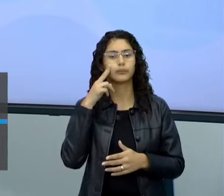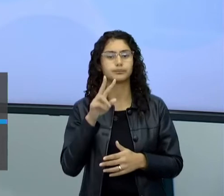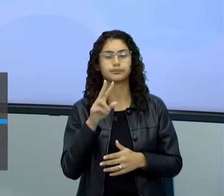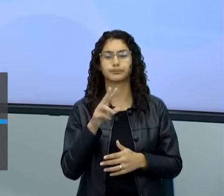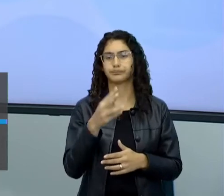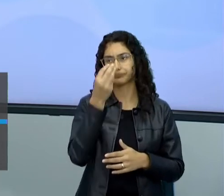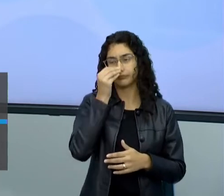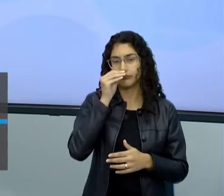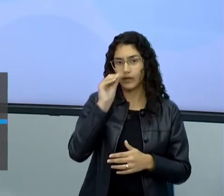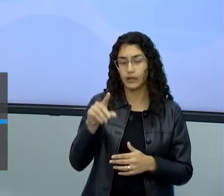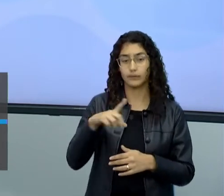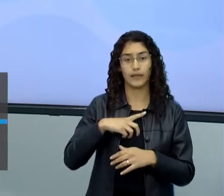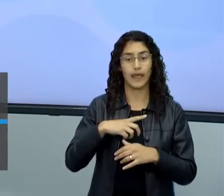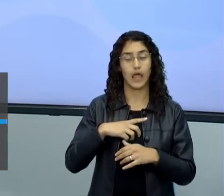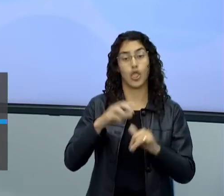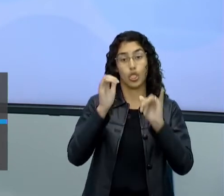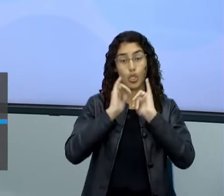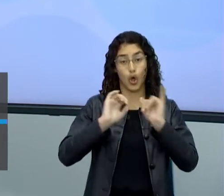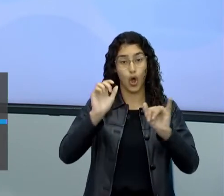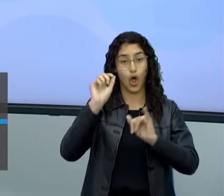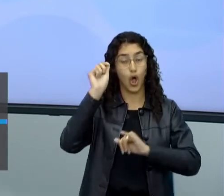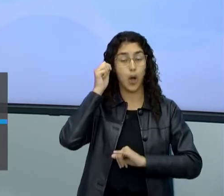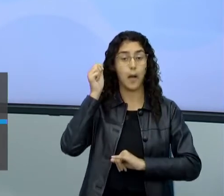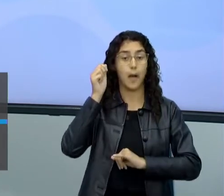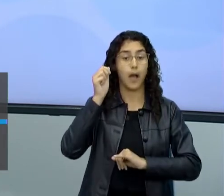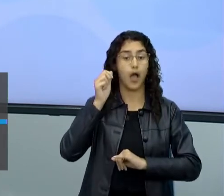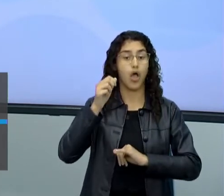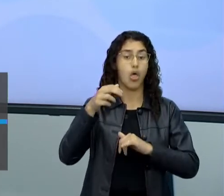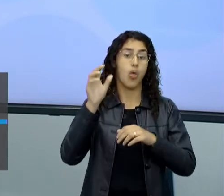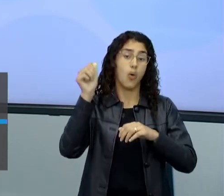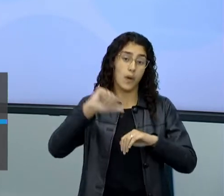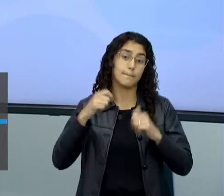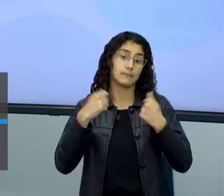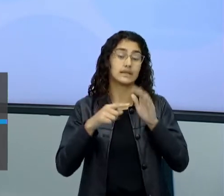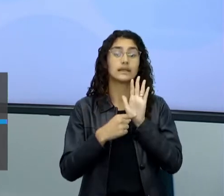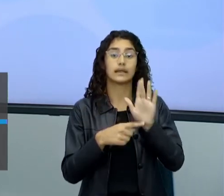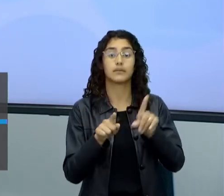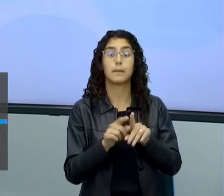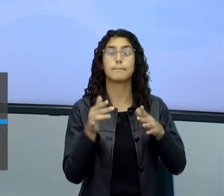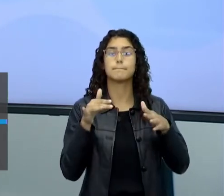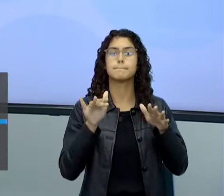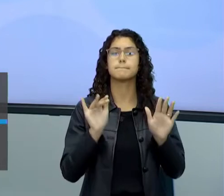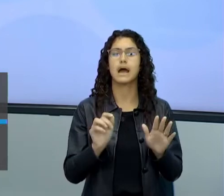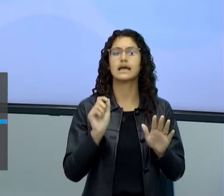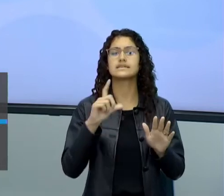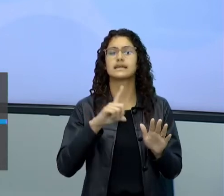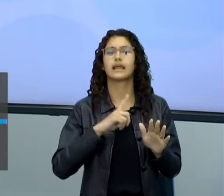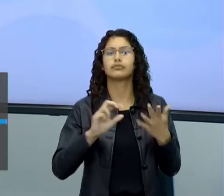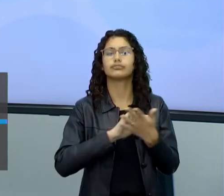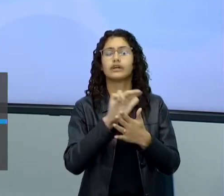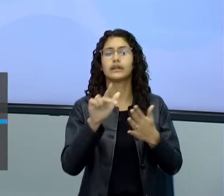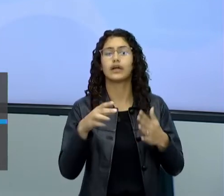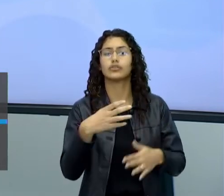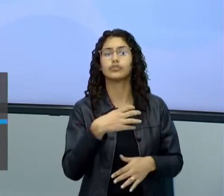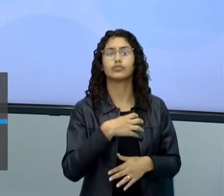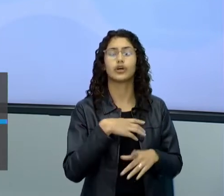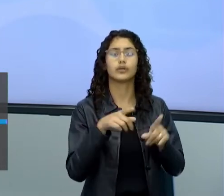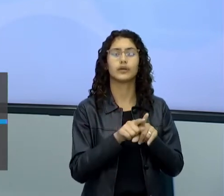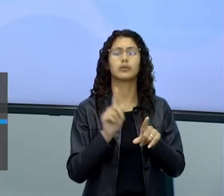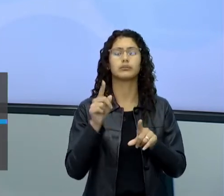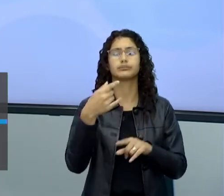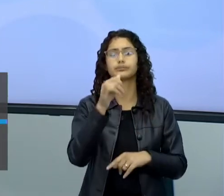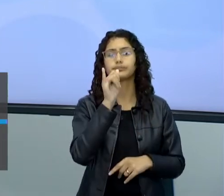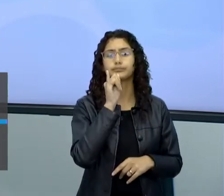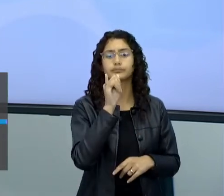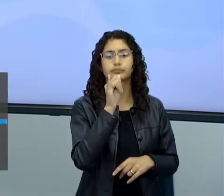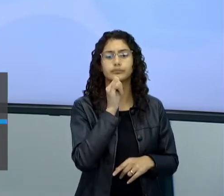ignorando que existam notícias ruins. Existem, que tem muitas. E tem que ser veiculado. Uhum. A questão é, existe variedade de informação? Exatamente. A ponto de eu, por